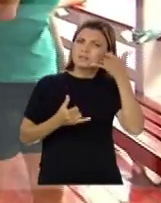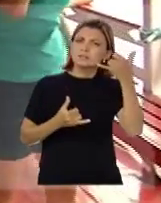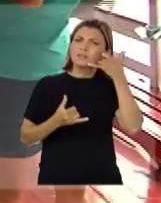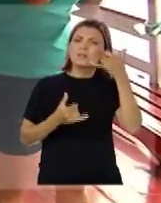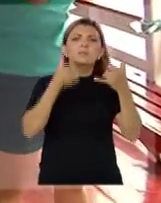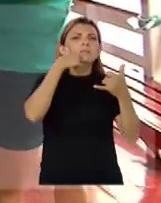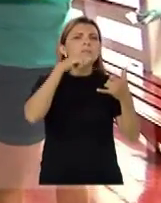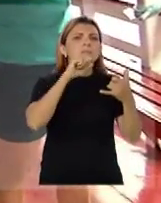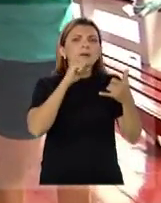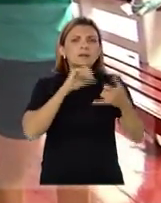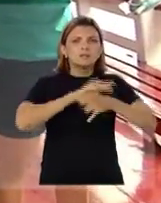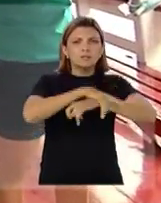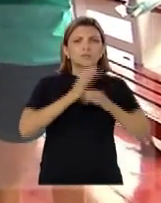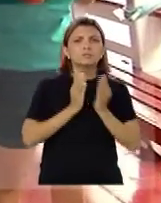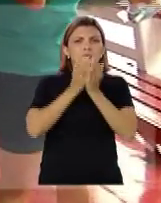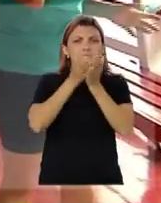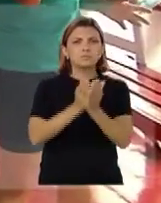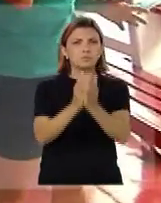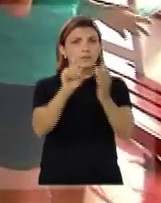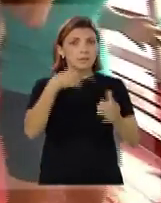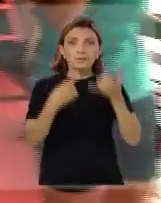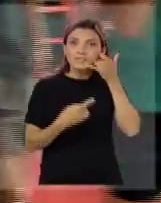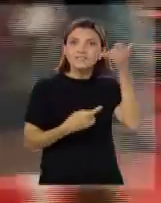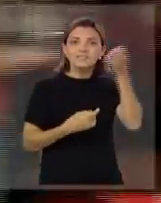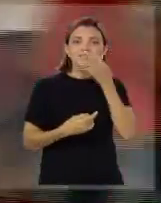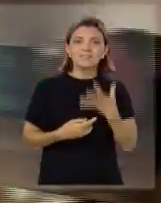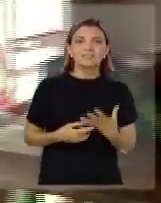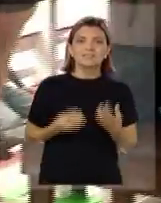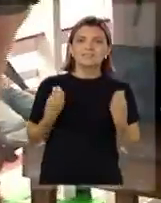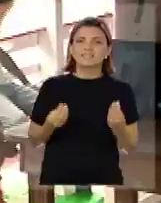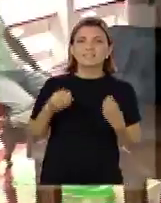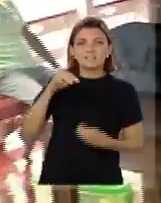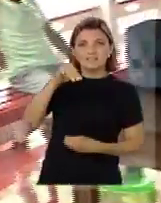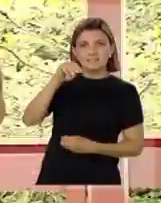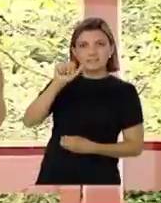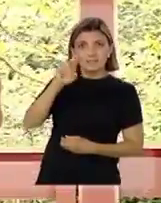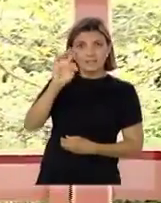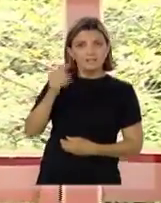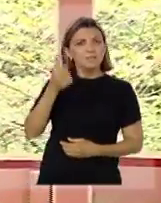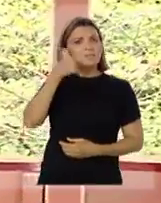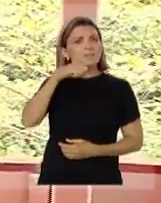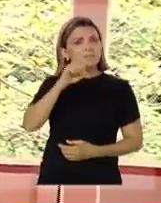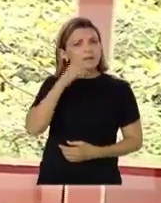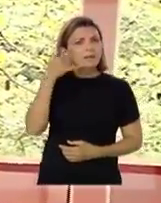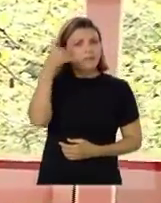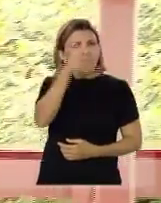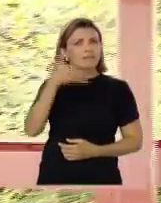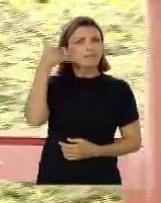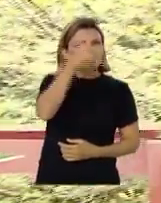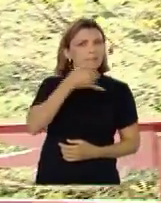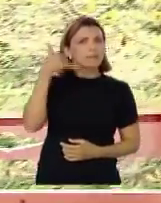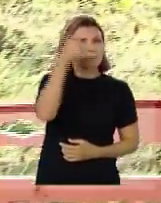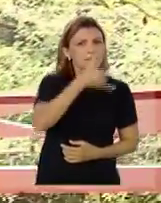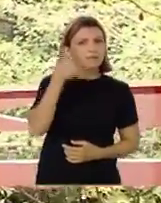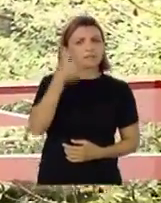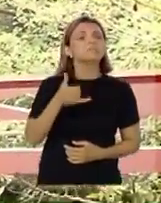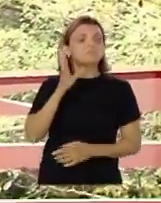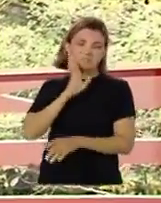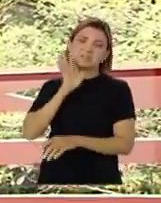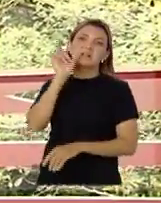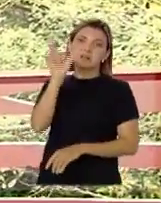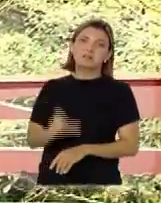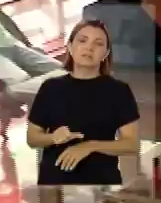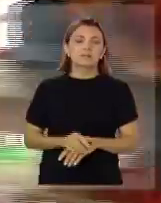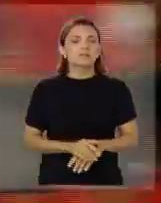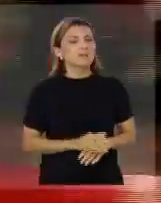tá bom. Mãe, faz assim, o barco tá saindo, depois eu te ligo, tá bom? Essa é a Marta. Ela liga umas 15 vezes por dia pra mãe dela, mas é uma